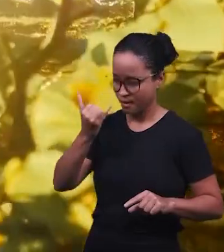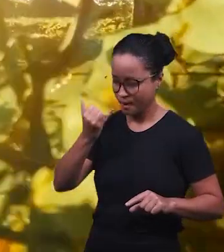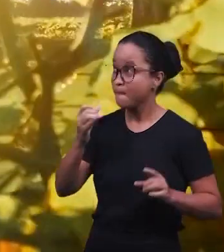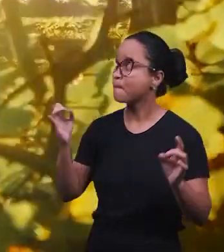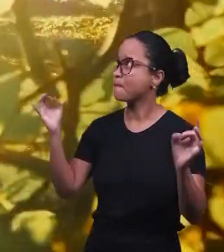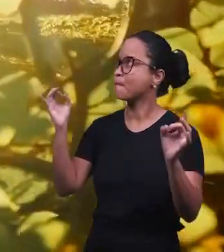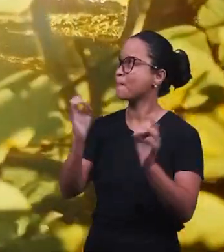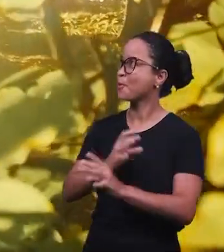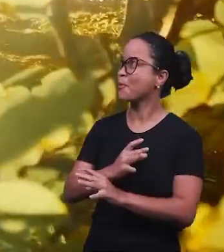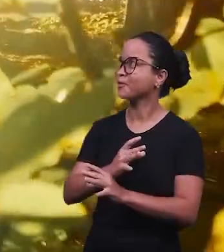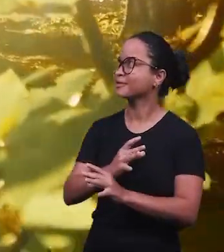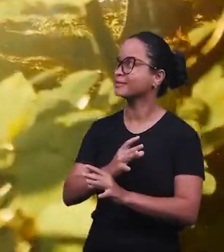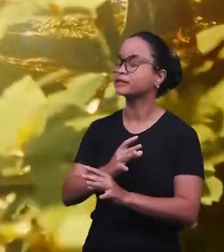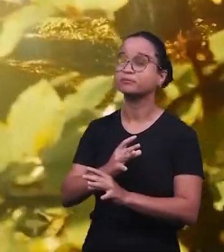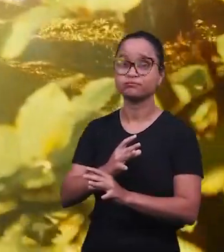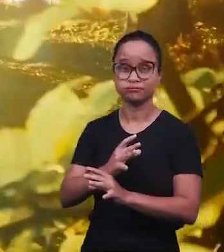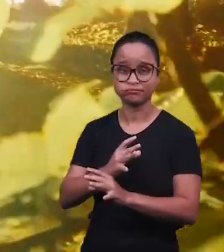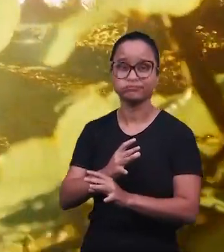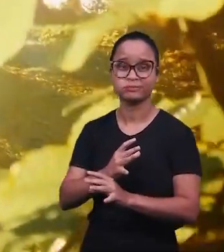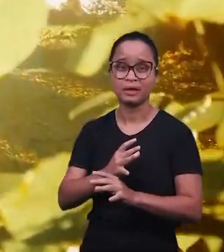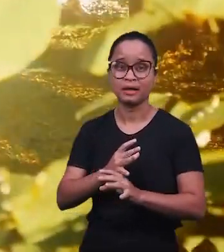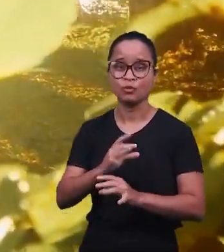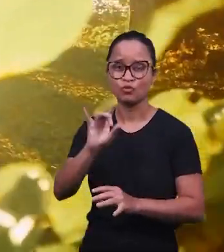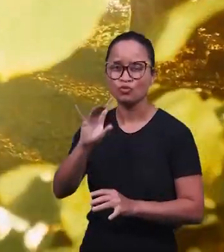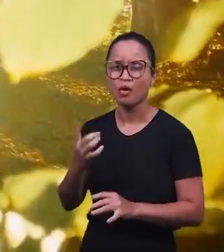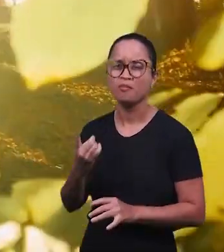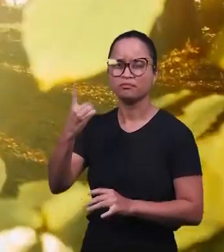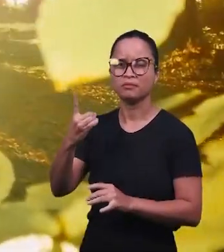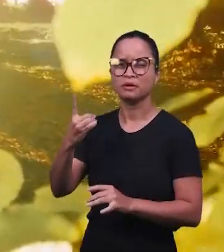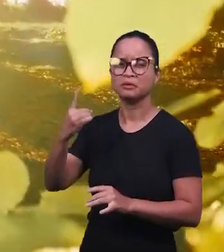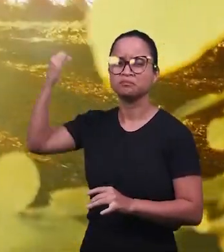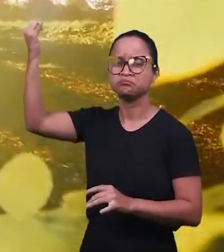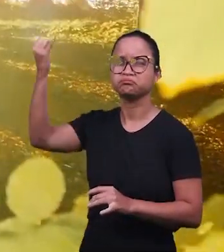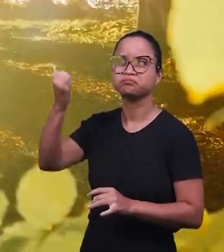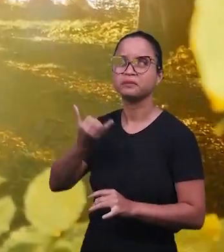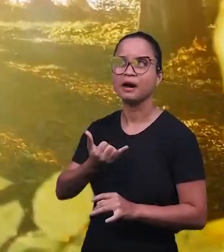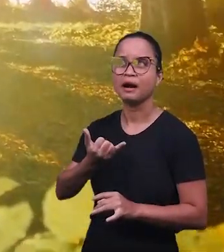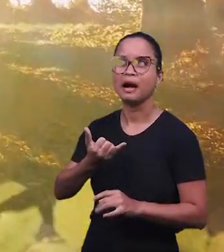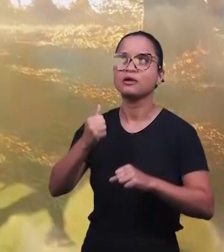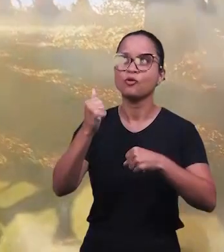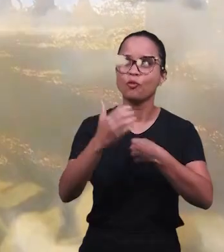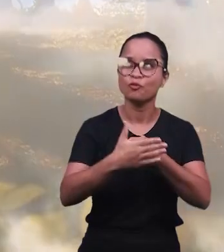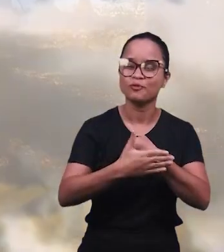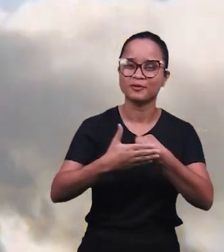Só uma voz me consola.